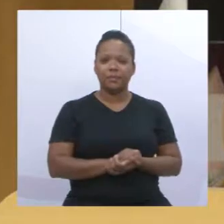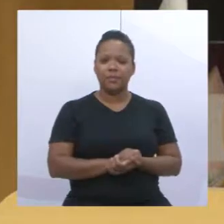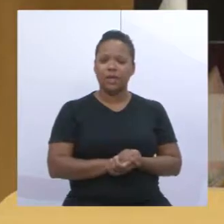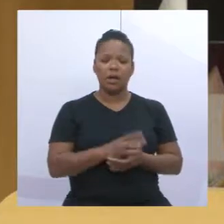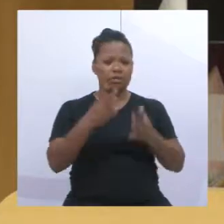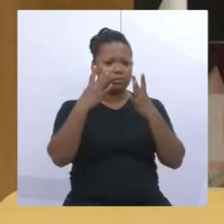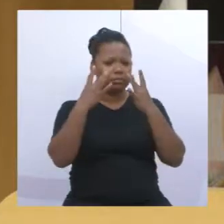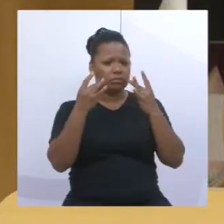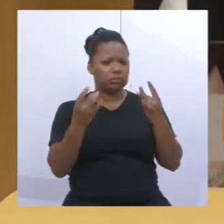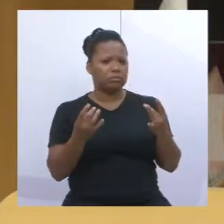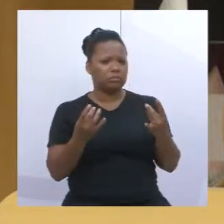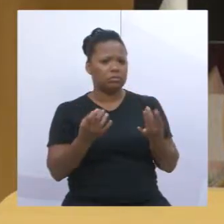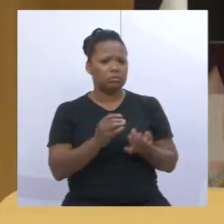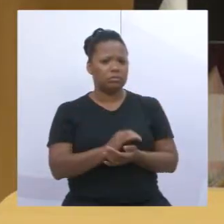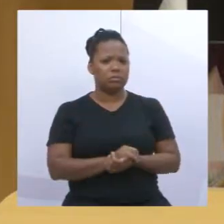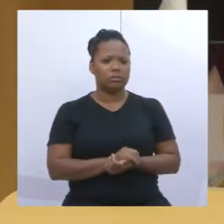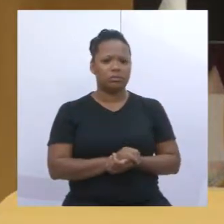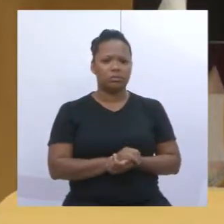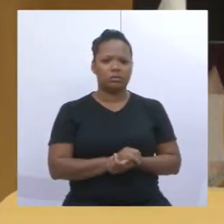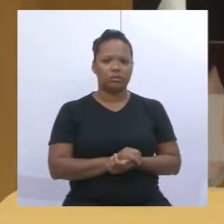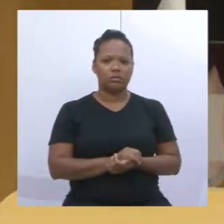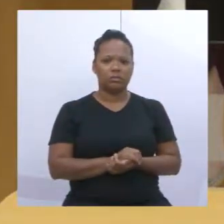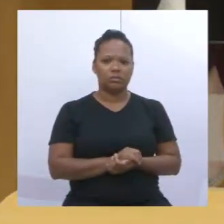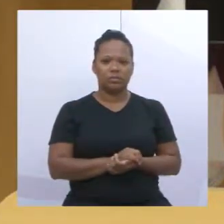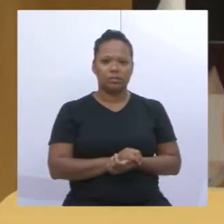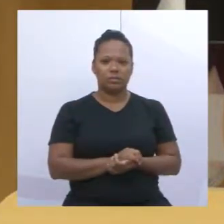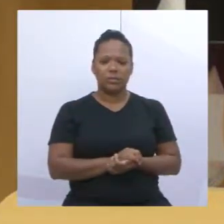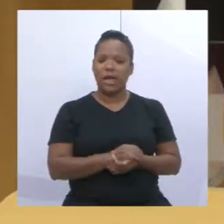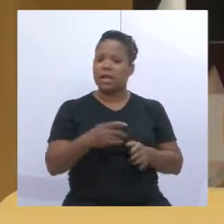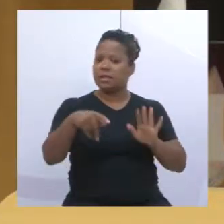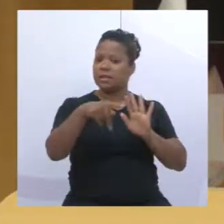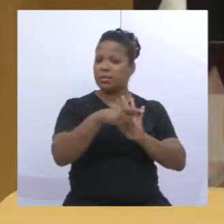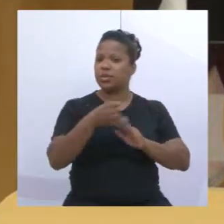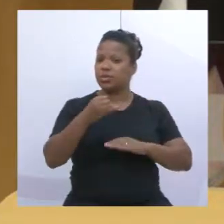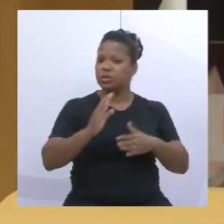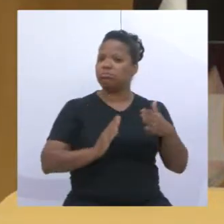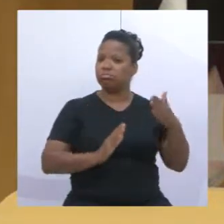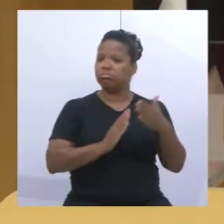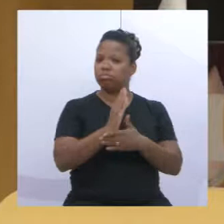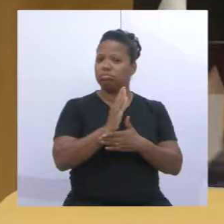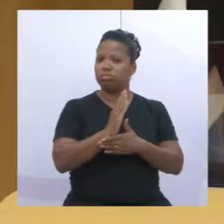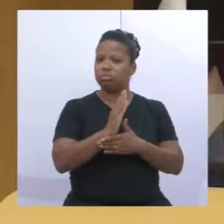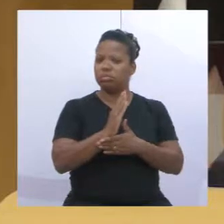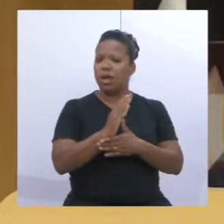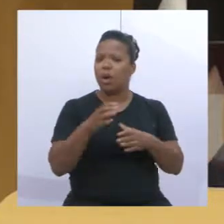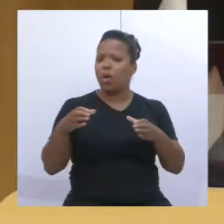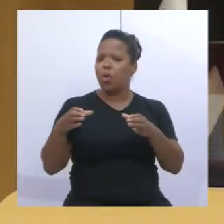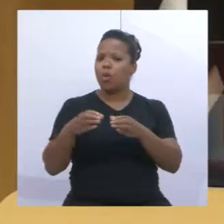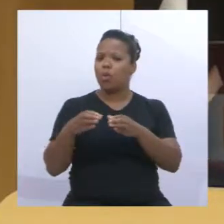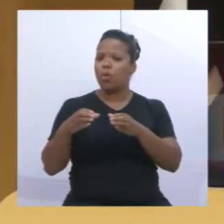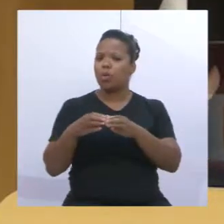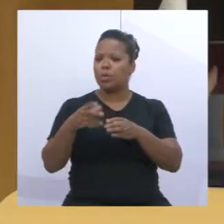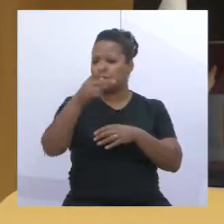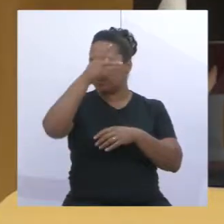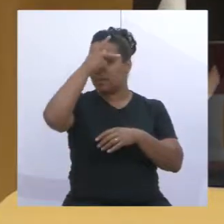chamou a atenção quando ele diz que esse projeto, se aprovado, cria uma categoria